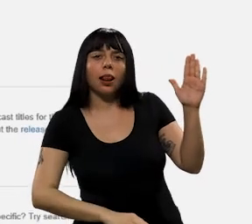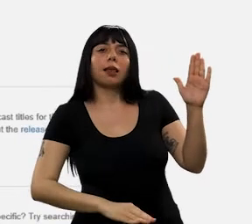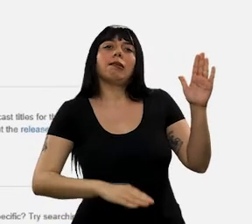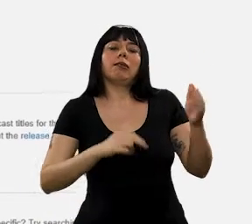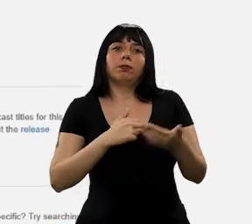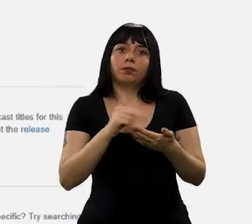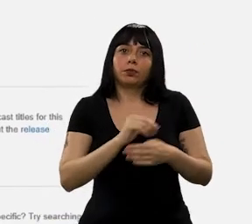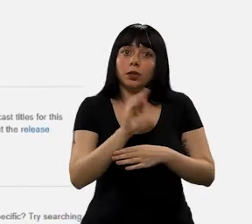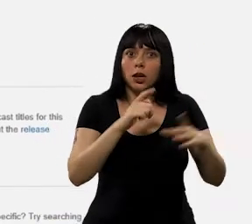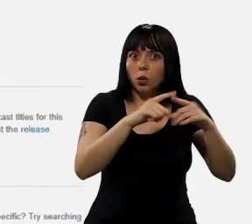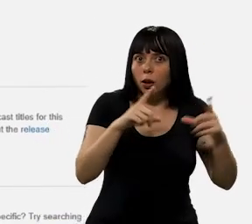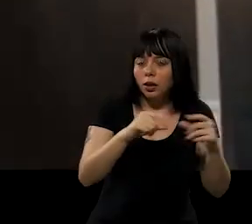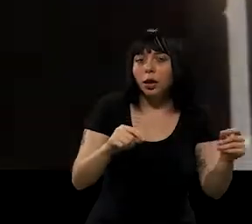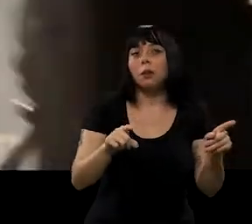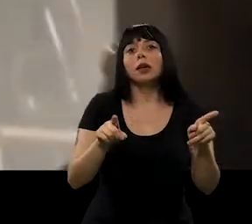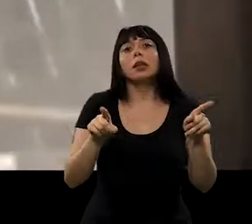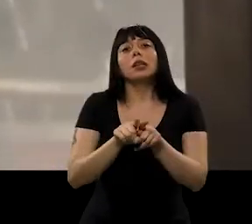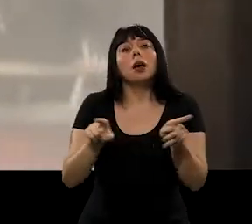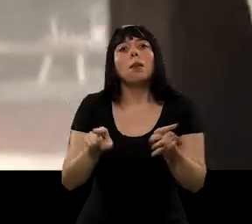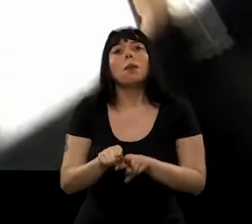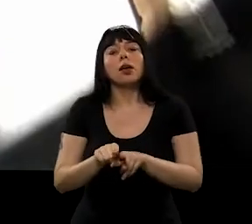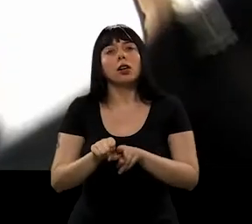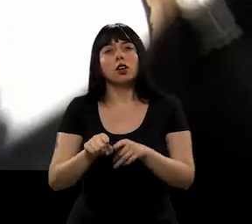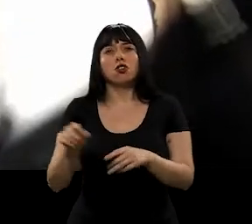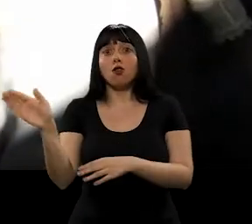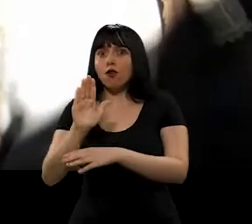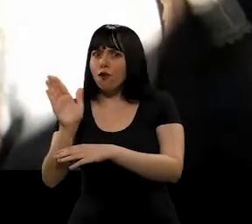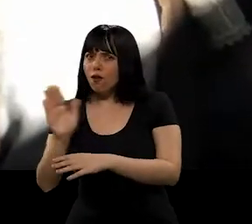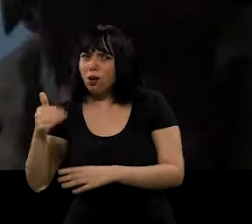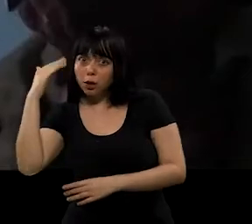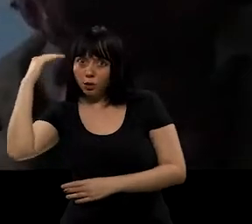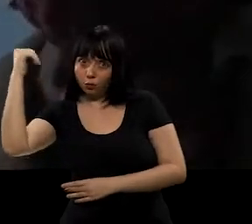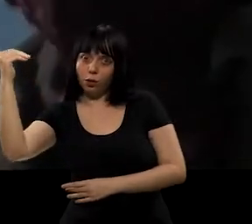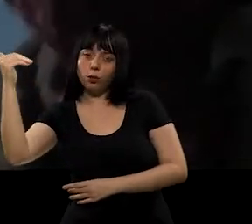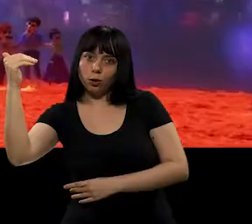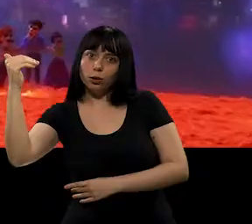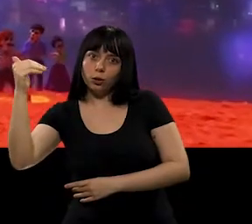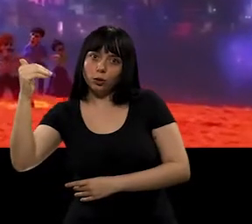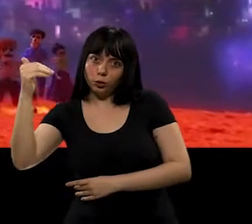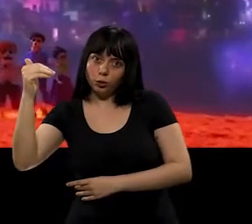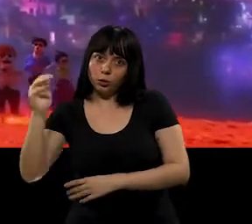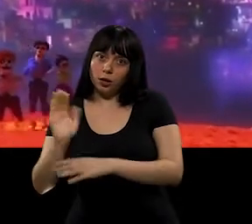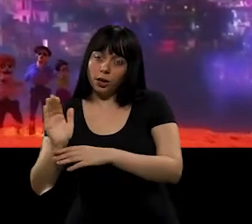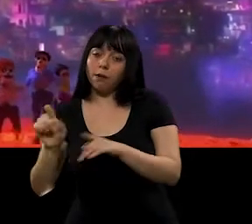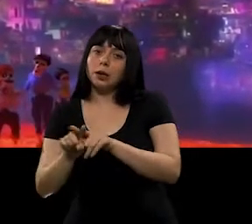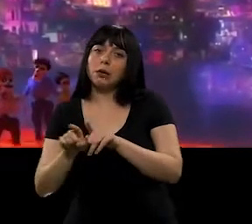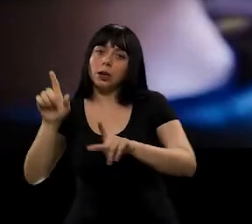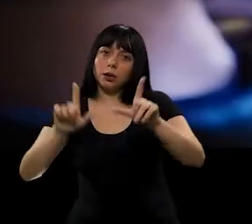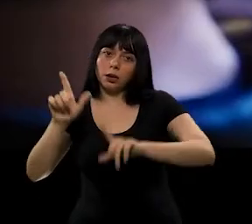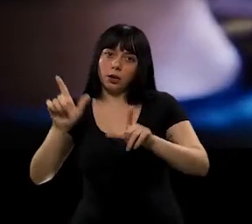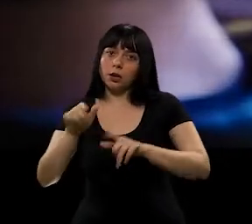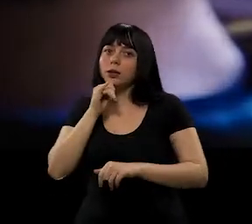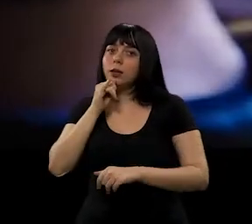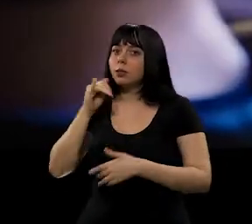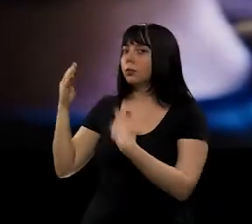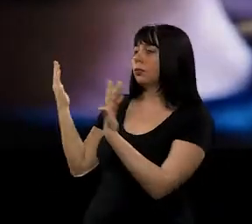orientais em serviços como Crunchyroll, passando pelas produções de grande orçamento nos cinemas e na televisão, como Viva, A Vida é uma Festa,